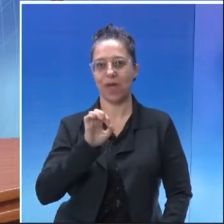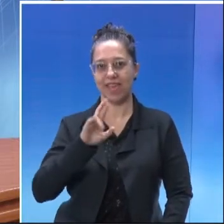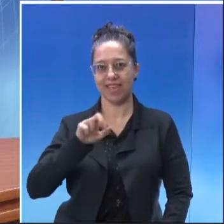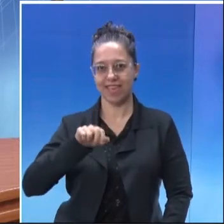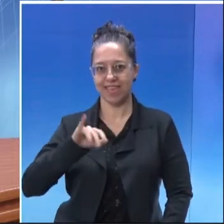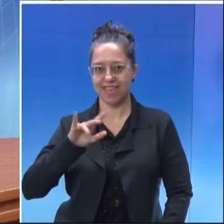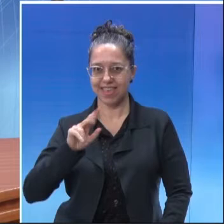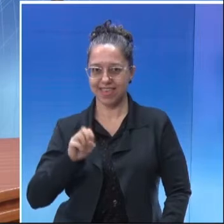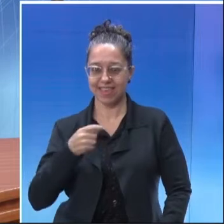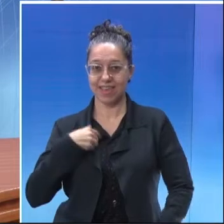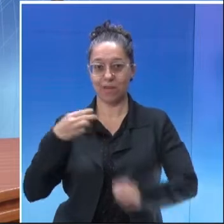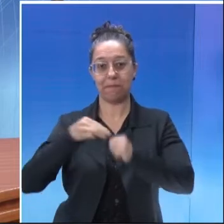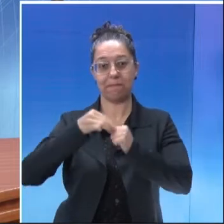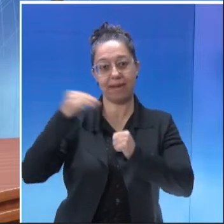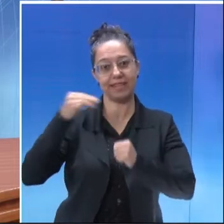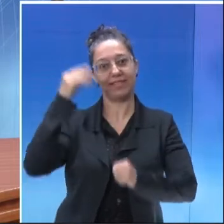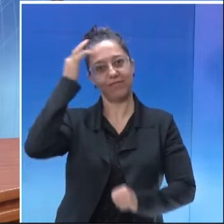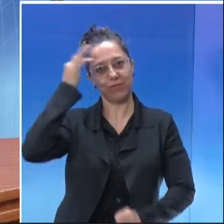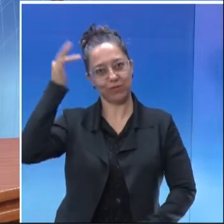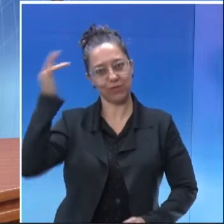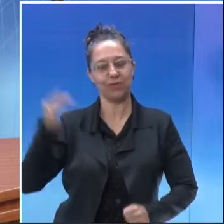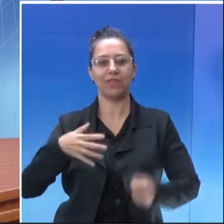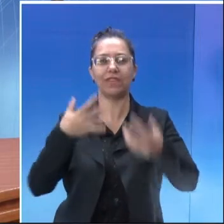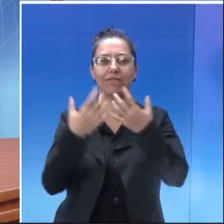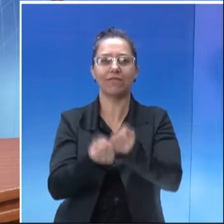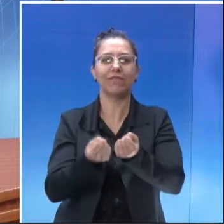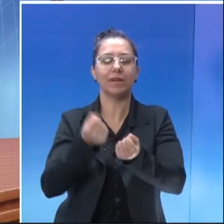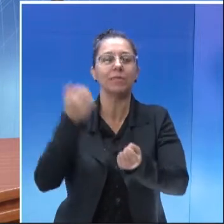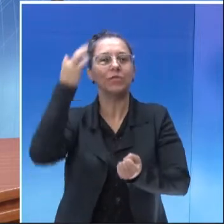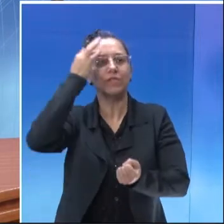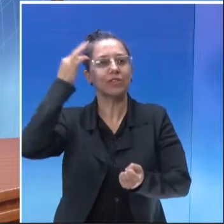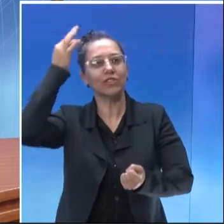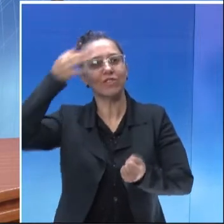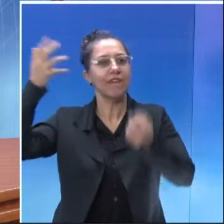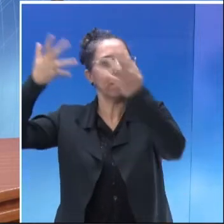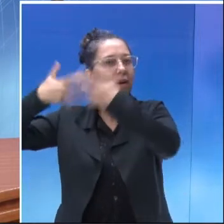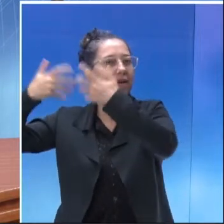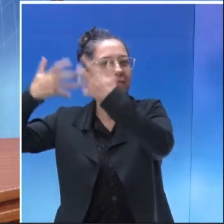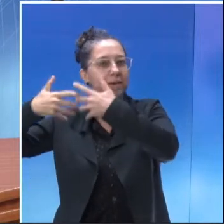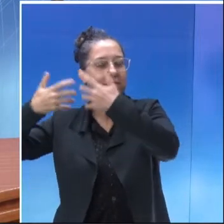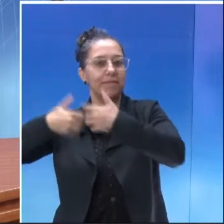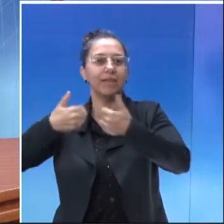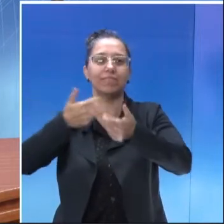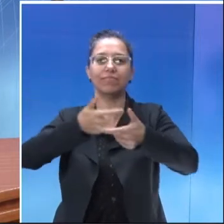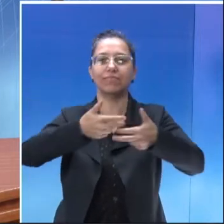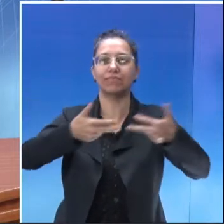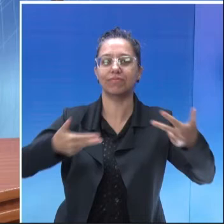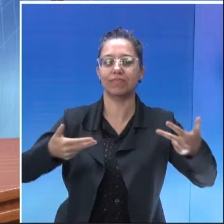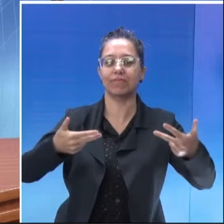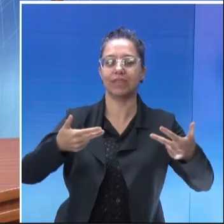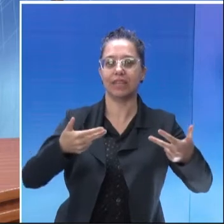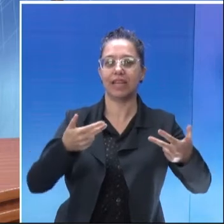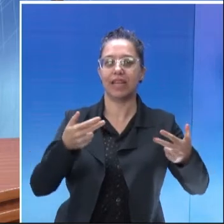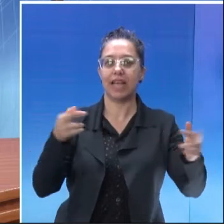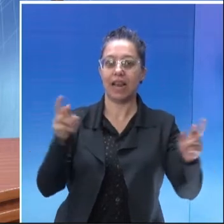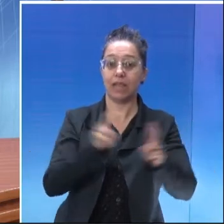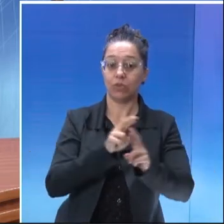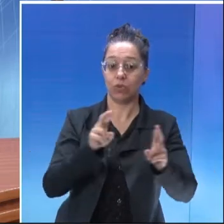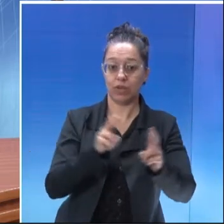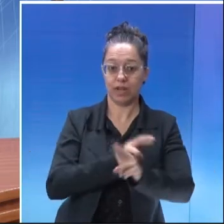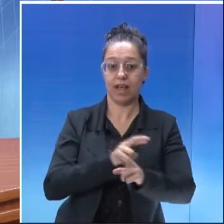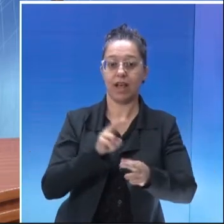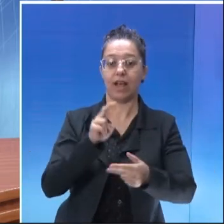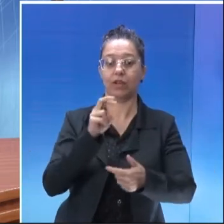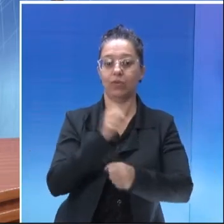nós vamos resolver e filosofar sobre questões relacionadas ao Enem de 2019,